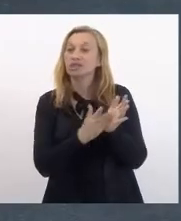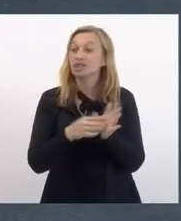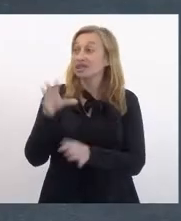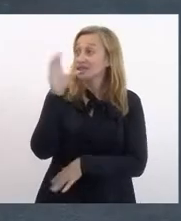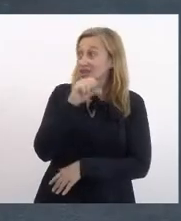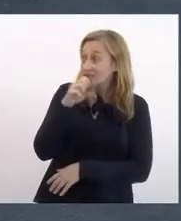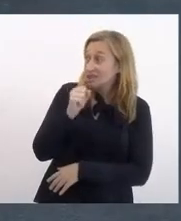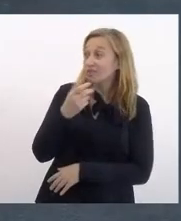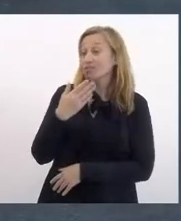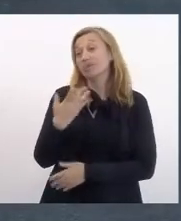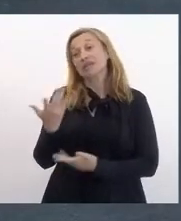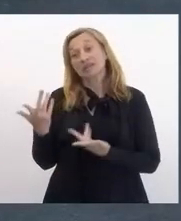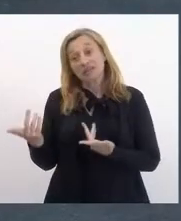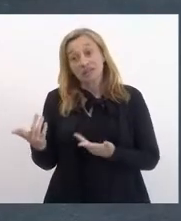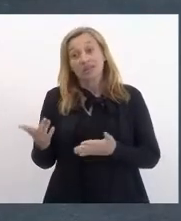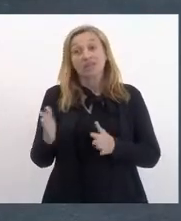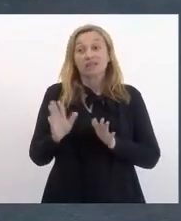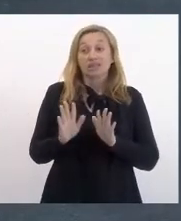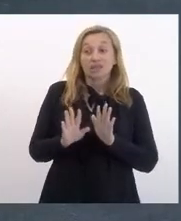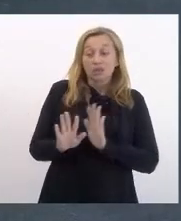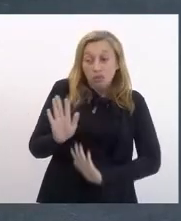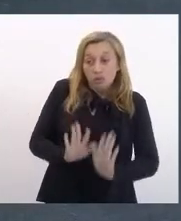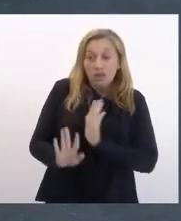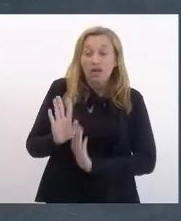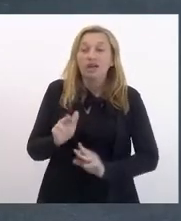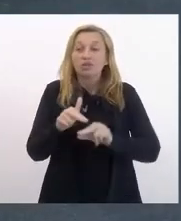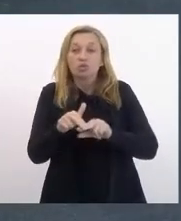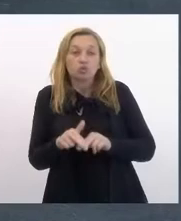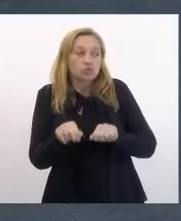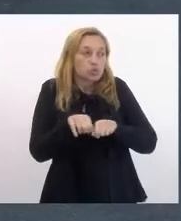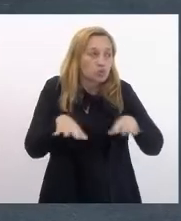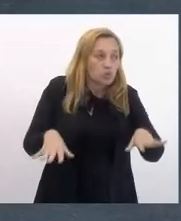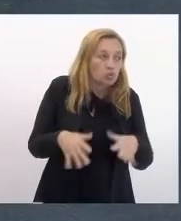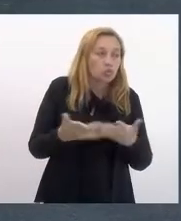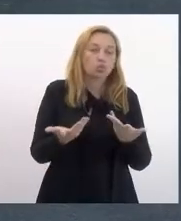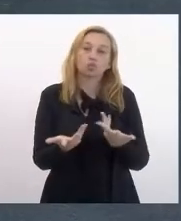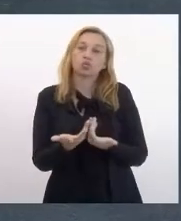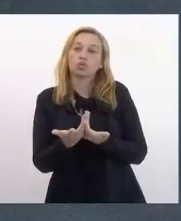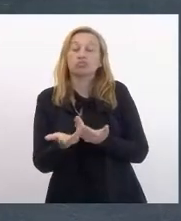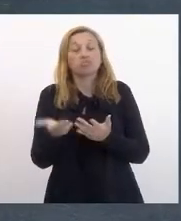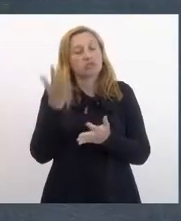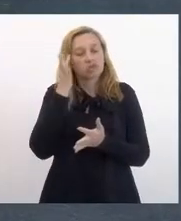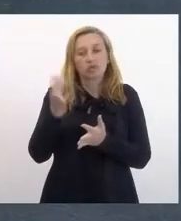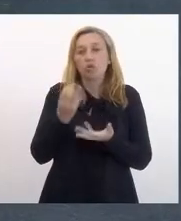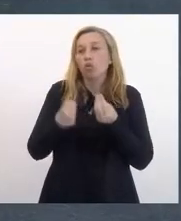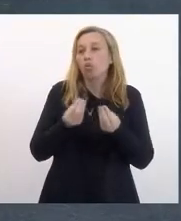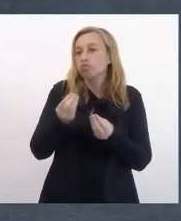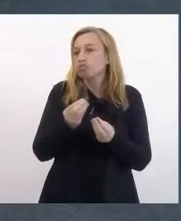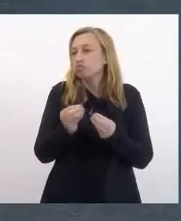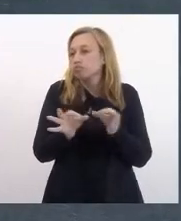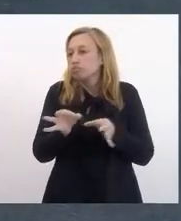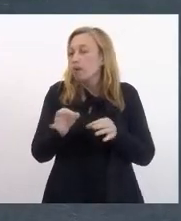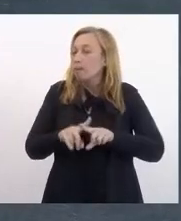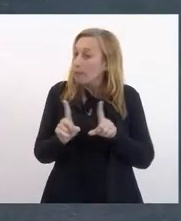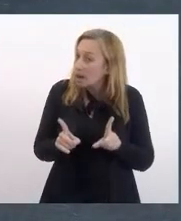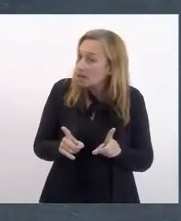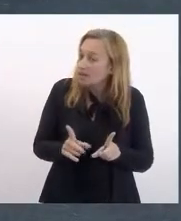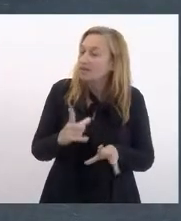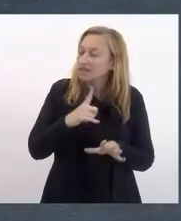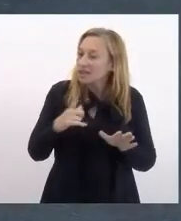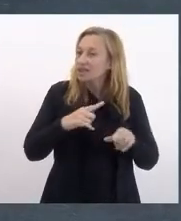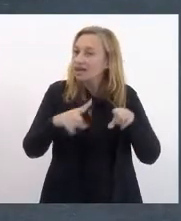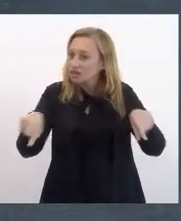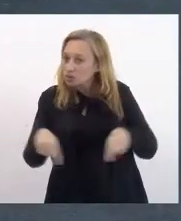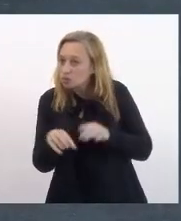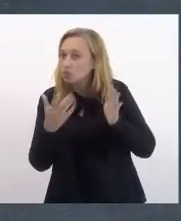ter restrições devido à questão do Covid, então a gente não sabe exatamente como é que vai ser organizado, mas vão ter as rodas de samba,